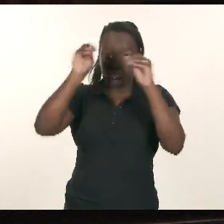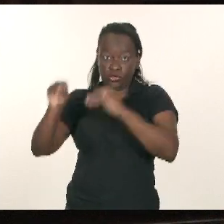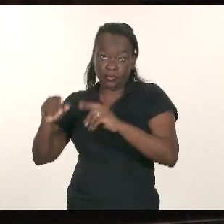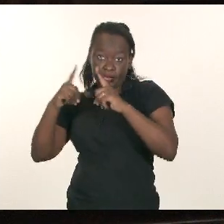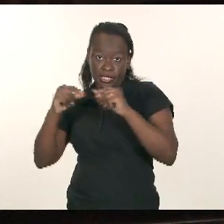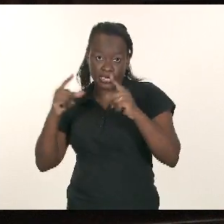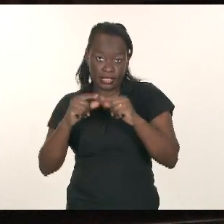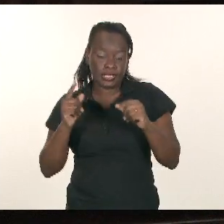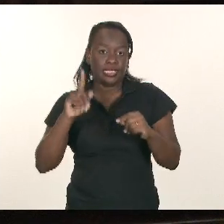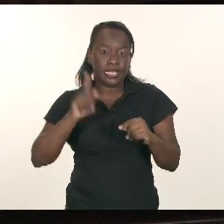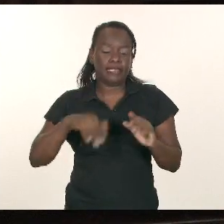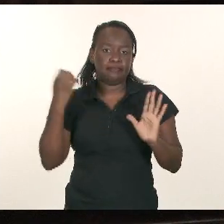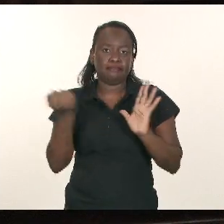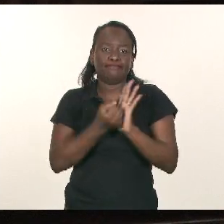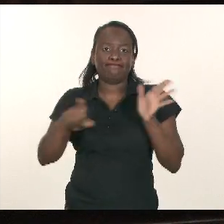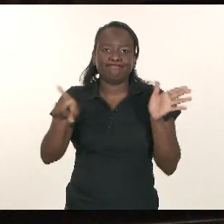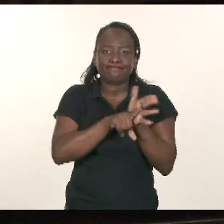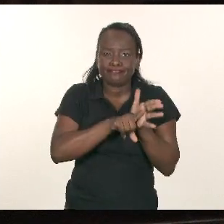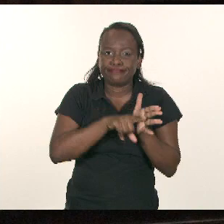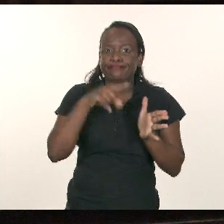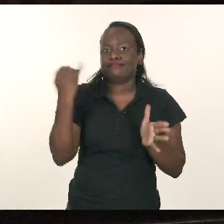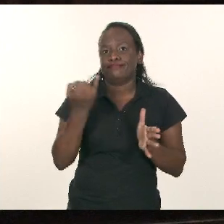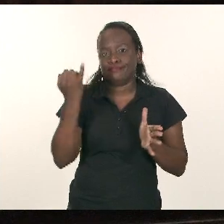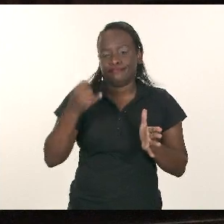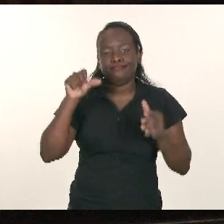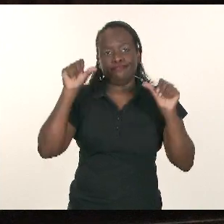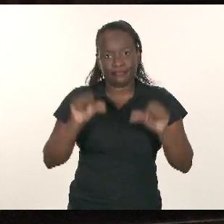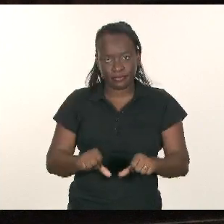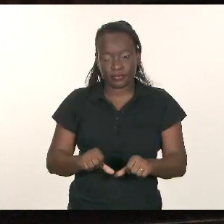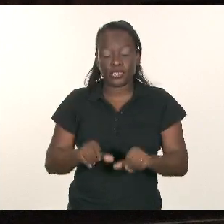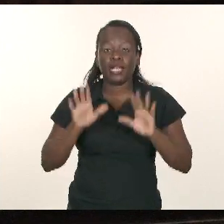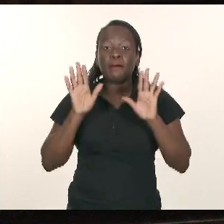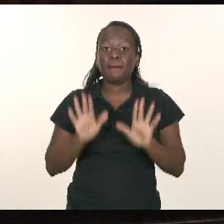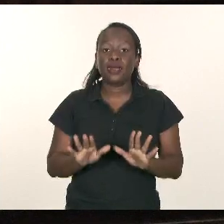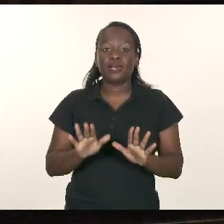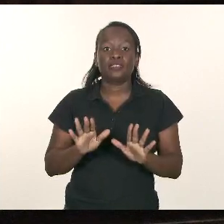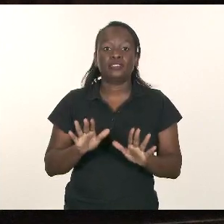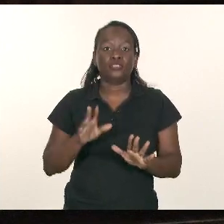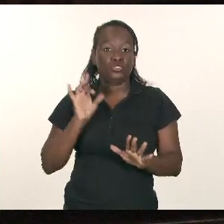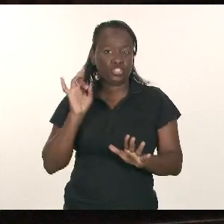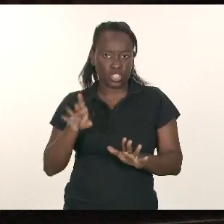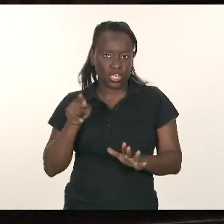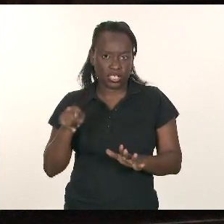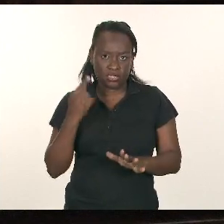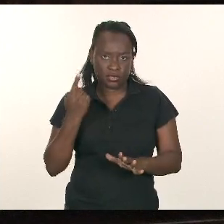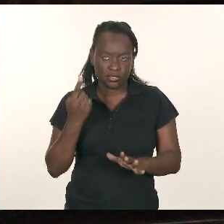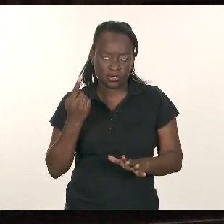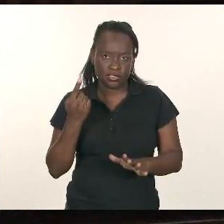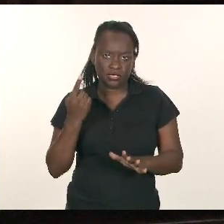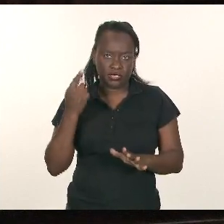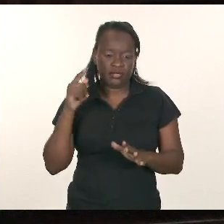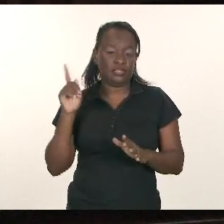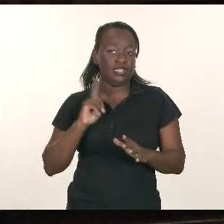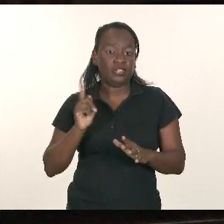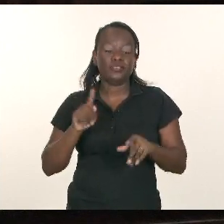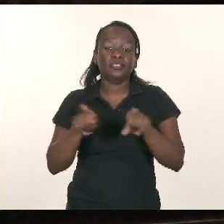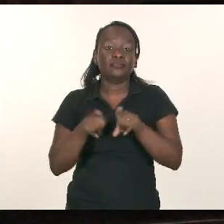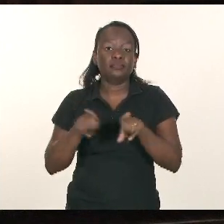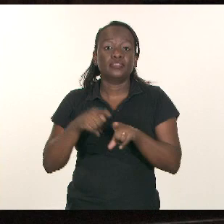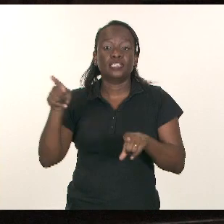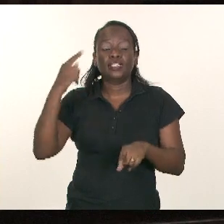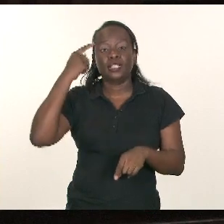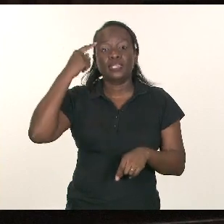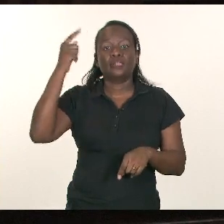um marco negativo importante, mas não apenas isso. Não apenas isso. Ele